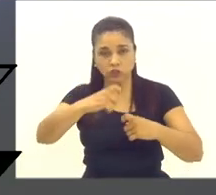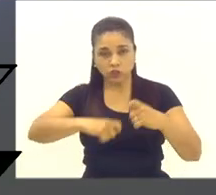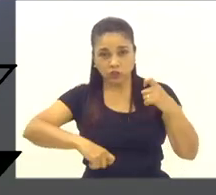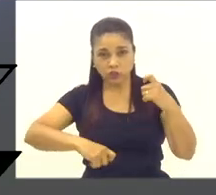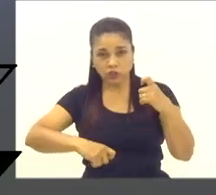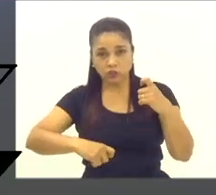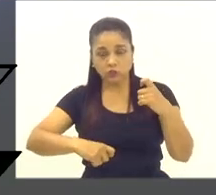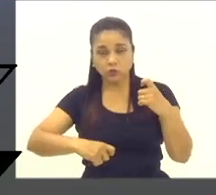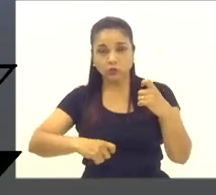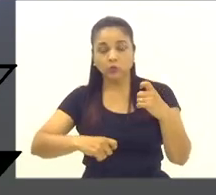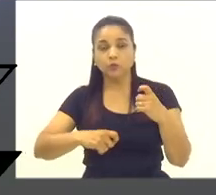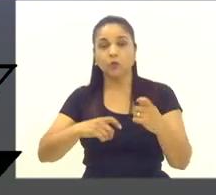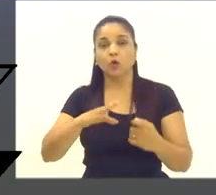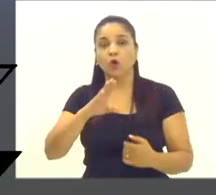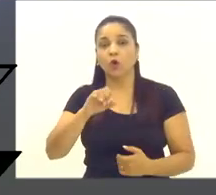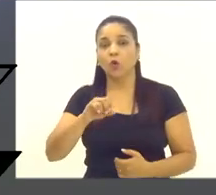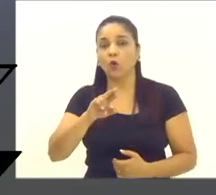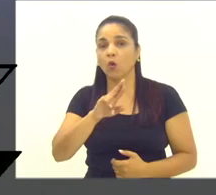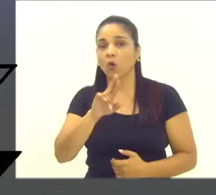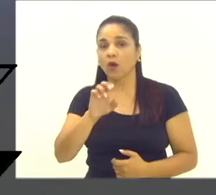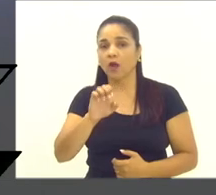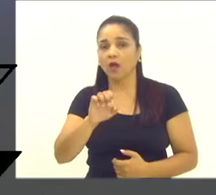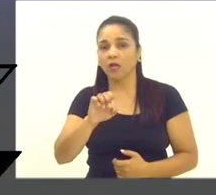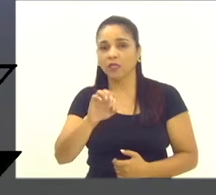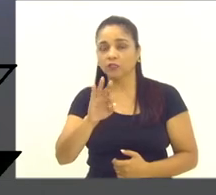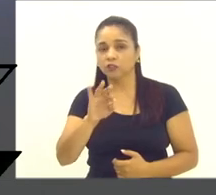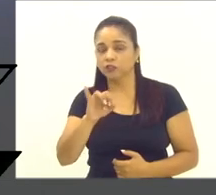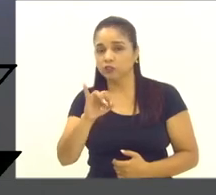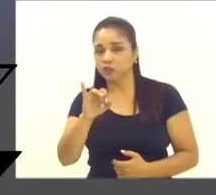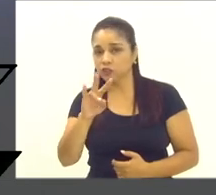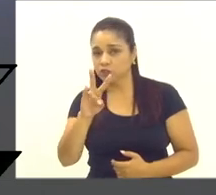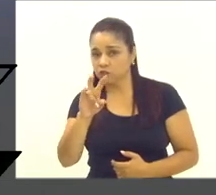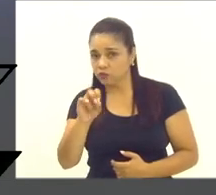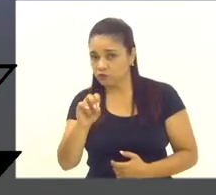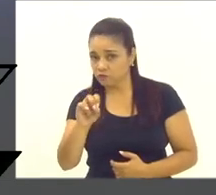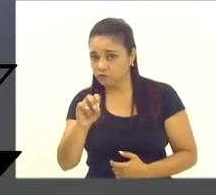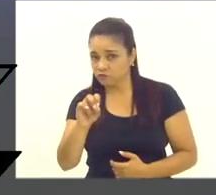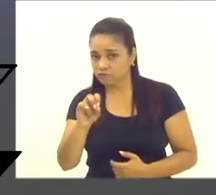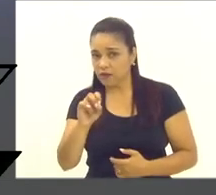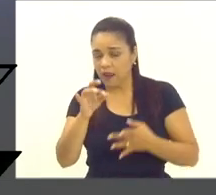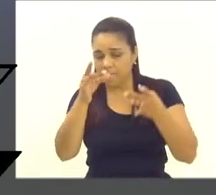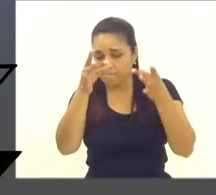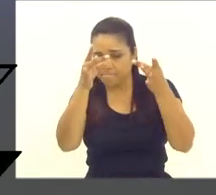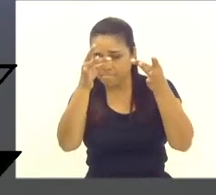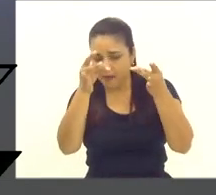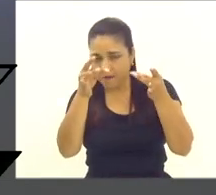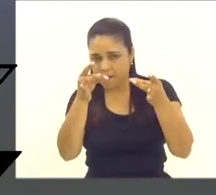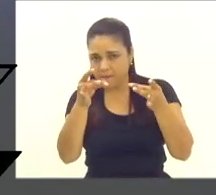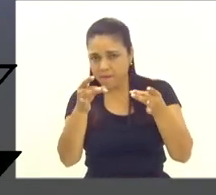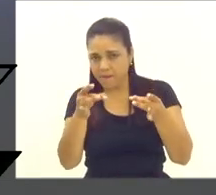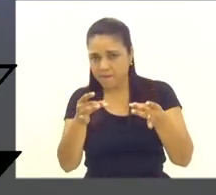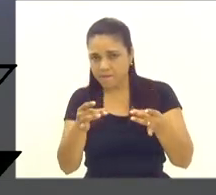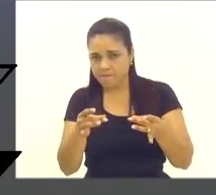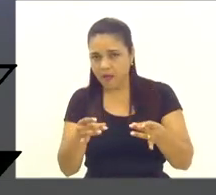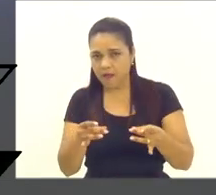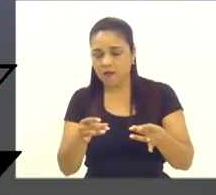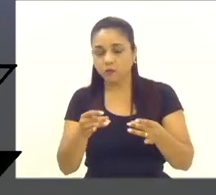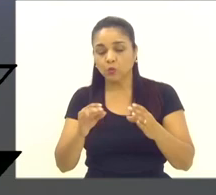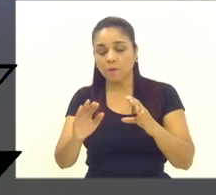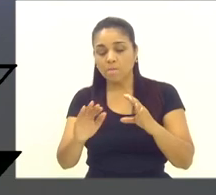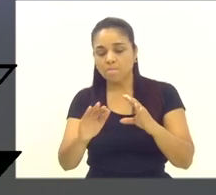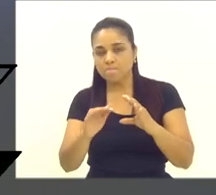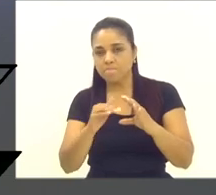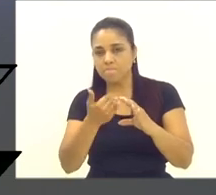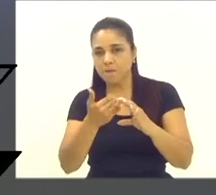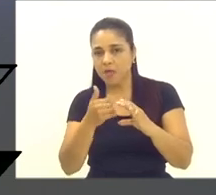né Por corretivo enfim ela detalhou né o conteúdo do e-mail era